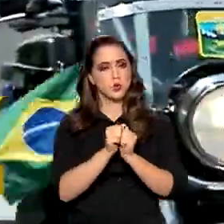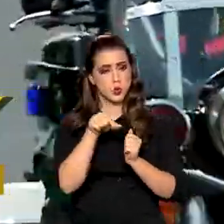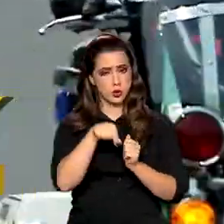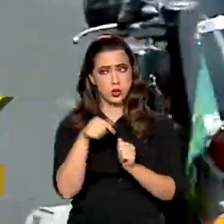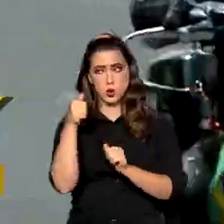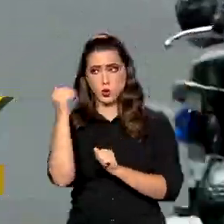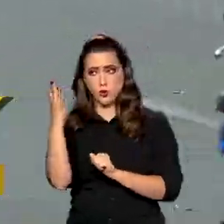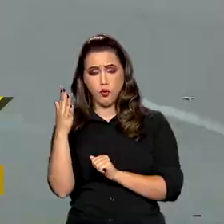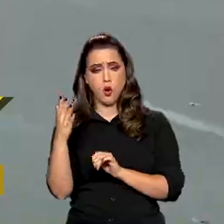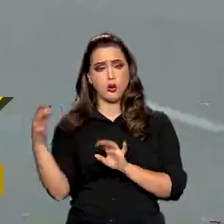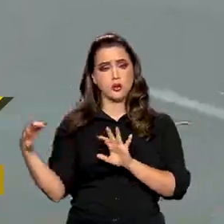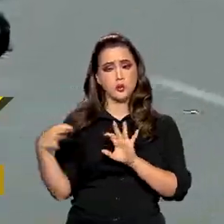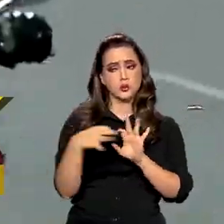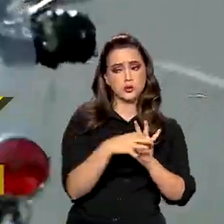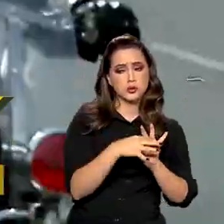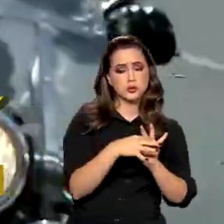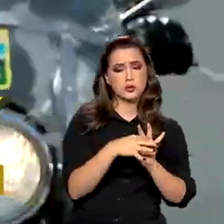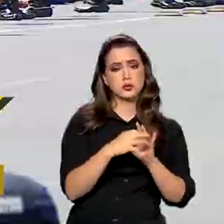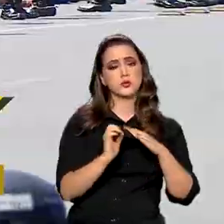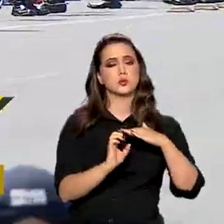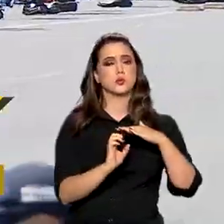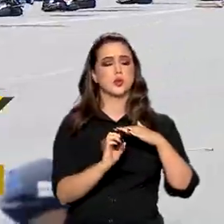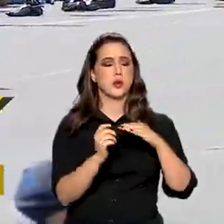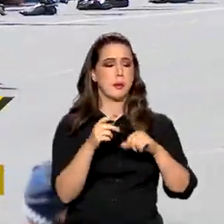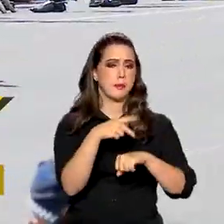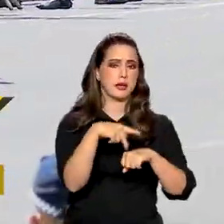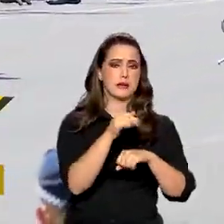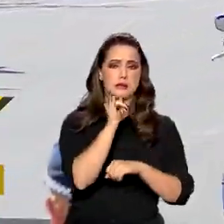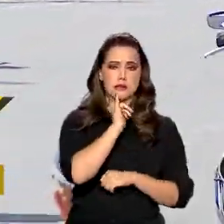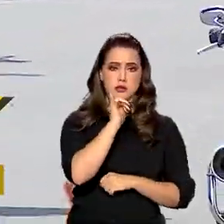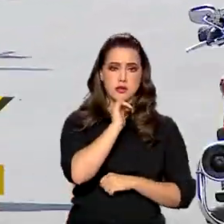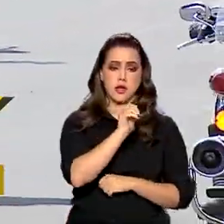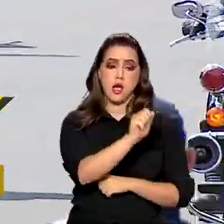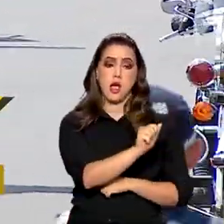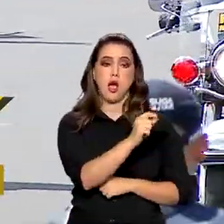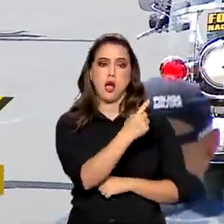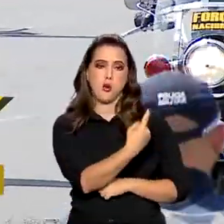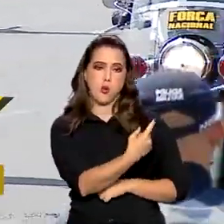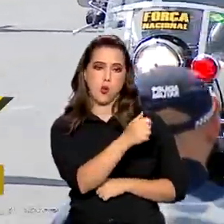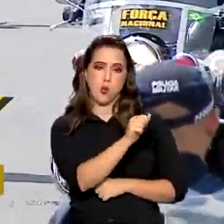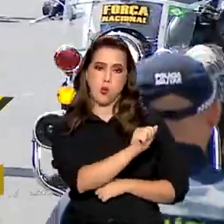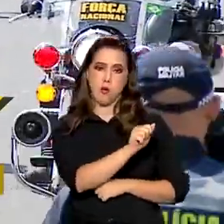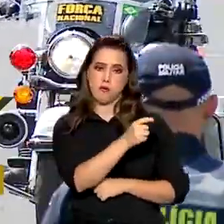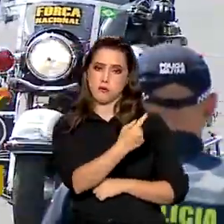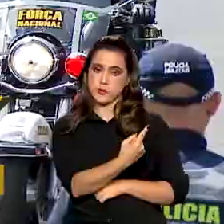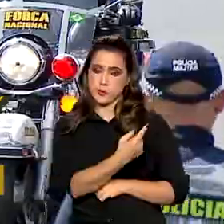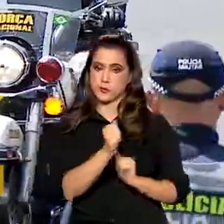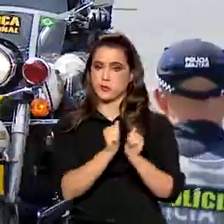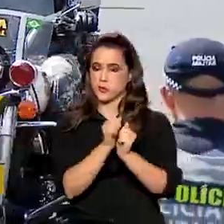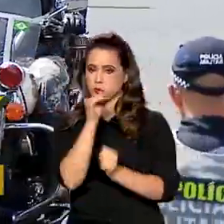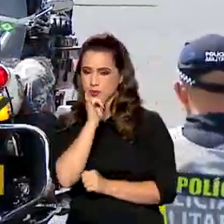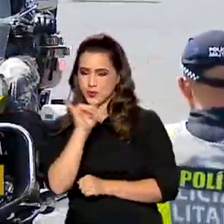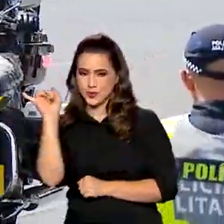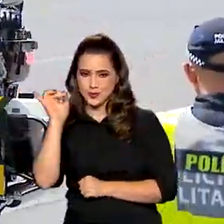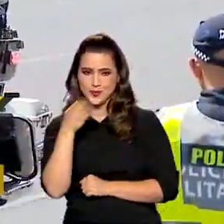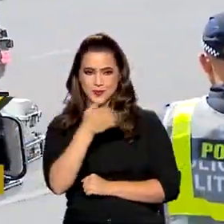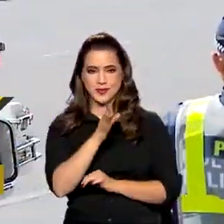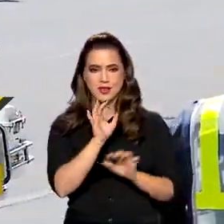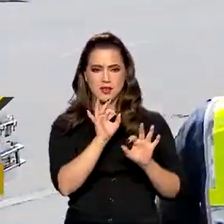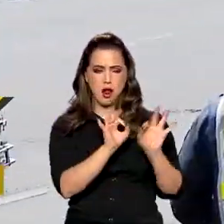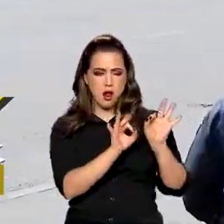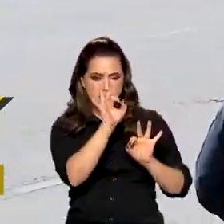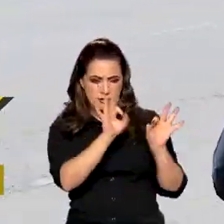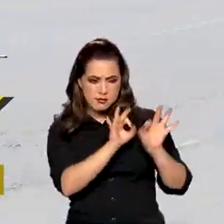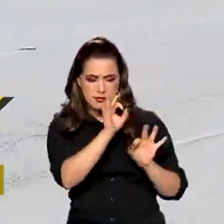parcerias com outros países, por exemplo, o projeto do A1, que foi uma parceria do Brasil com a Itália na produção